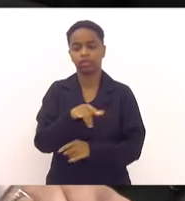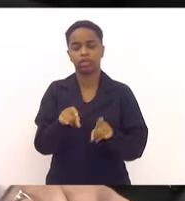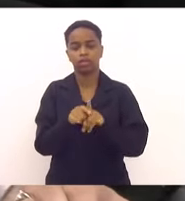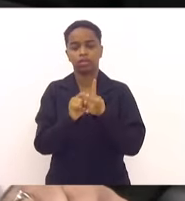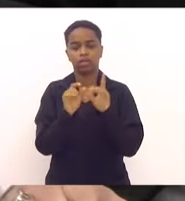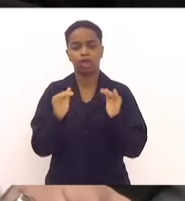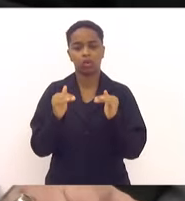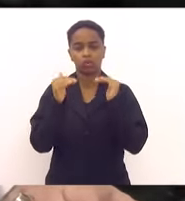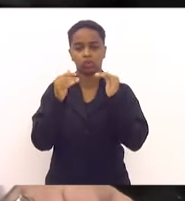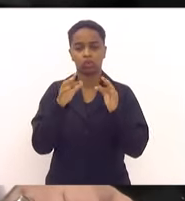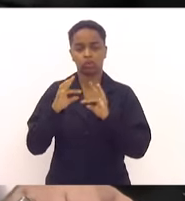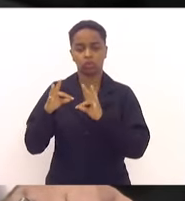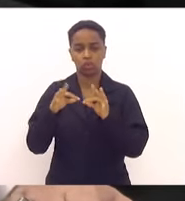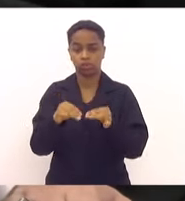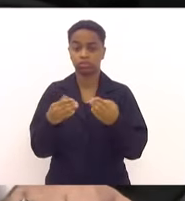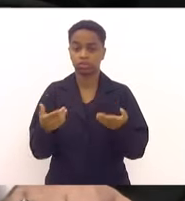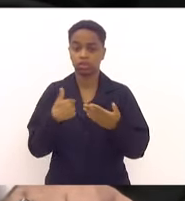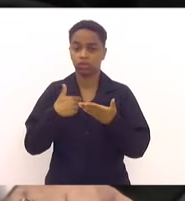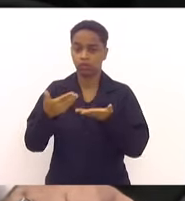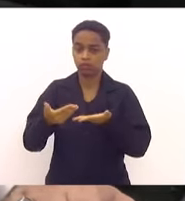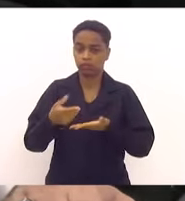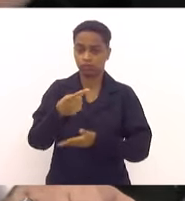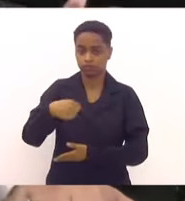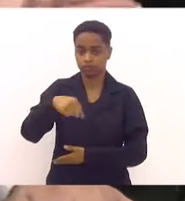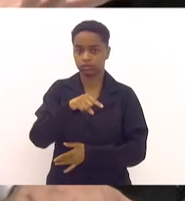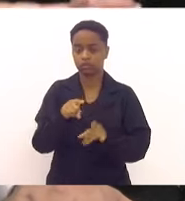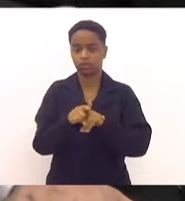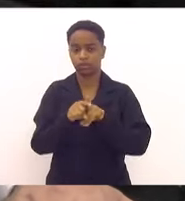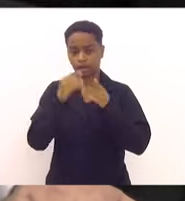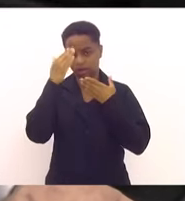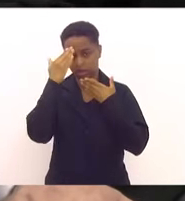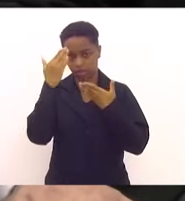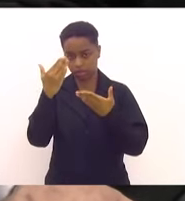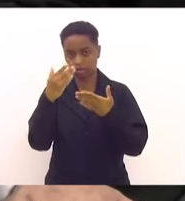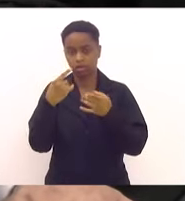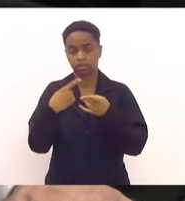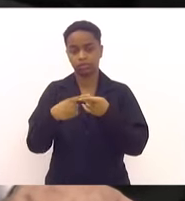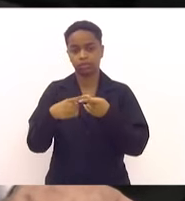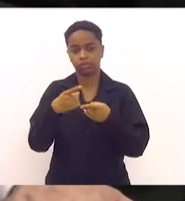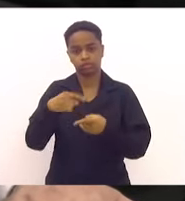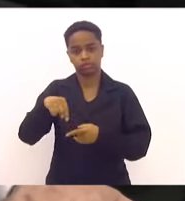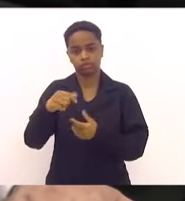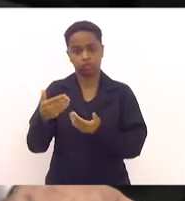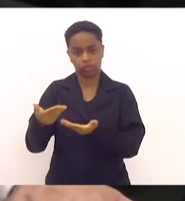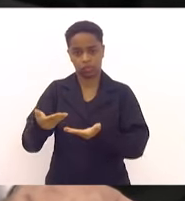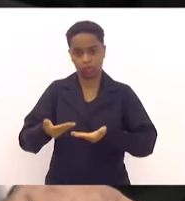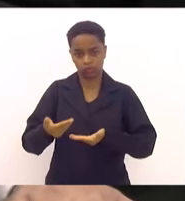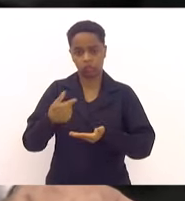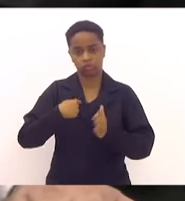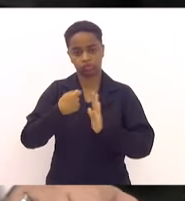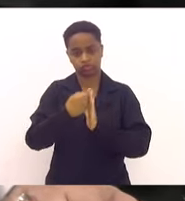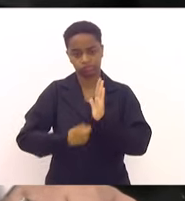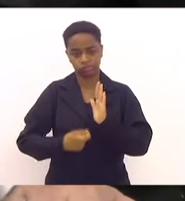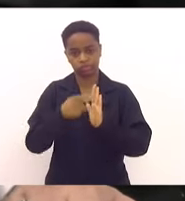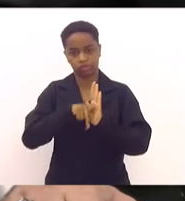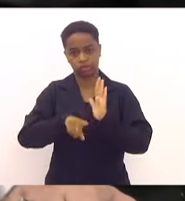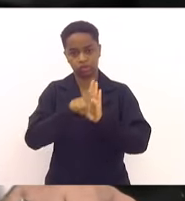autoridades. Então, já convido a todos, agradeço aí, né, o convite da coautoria, aceito,